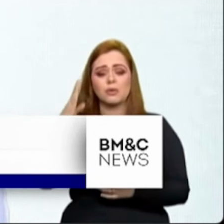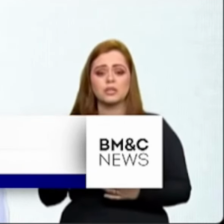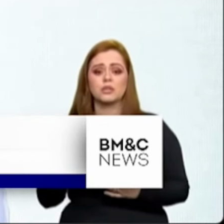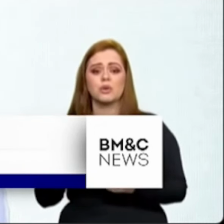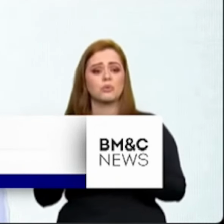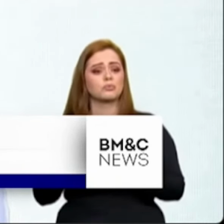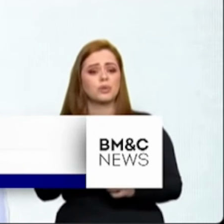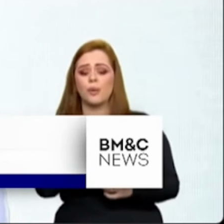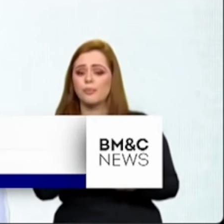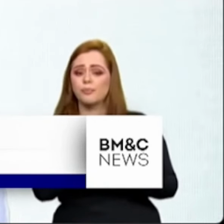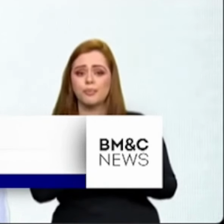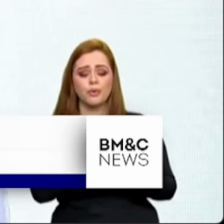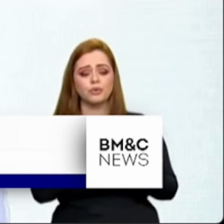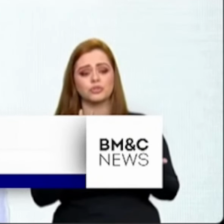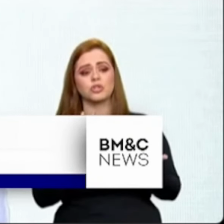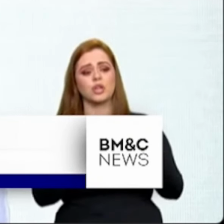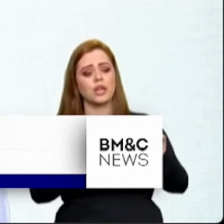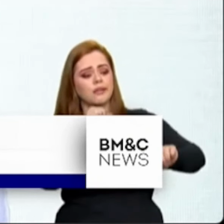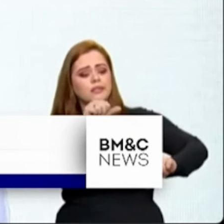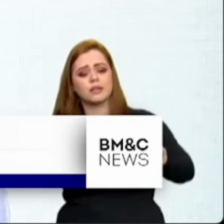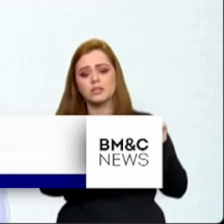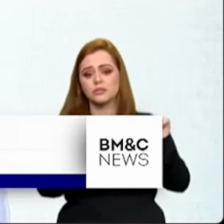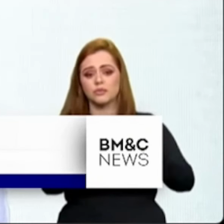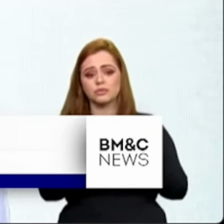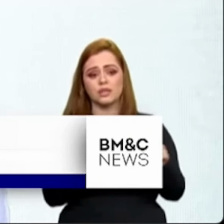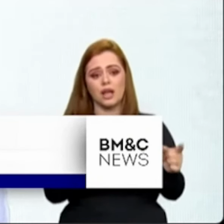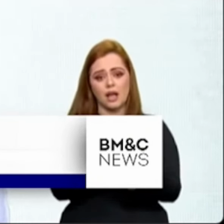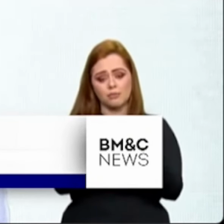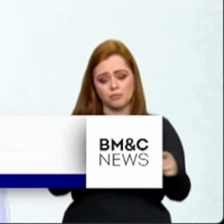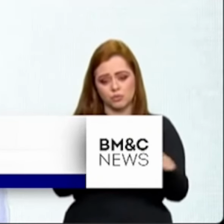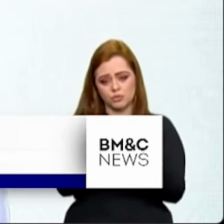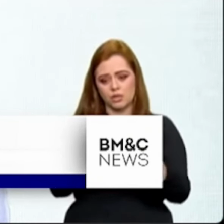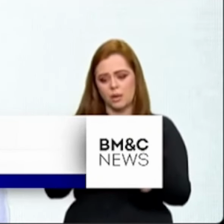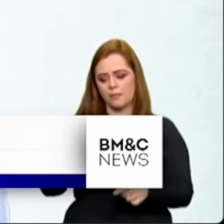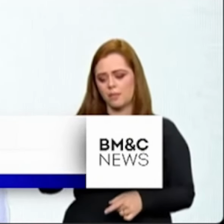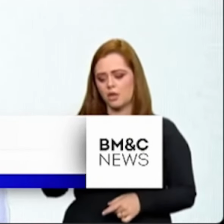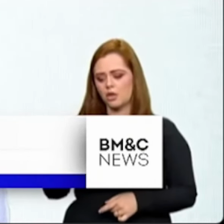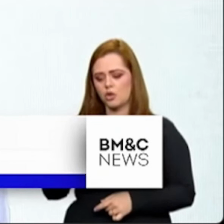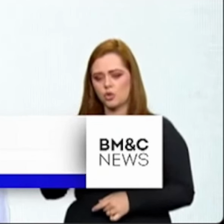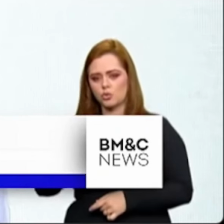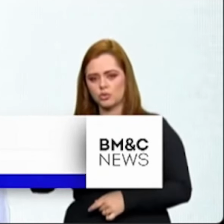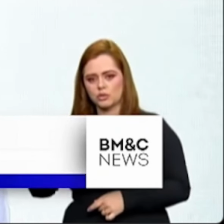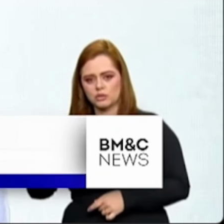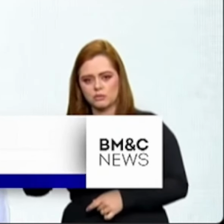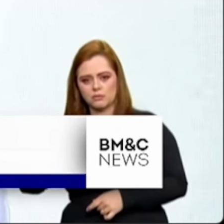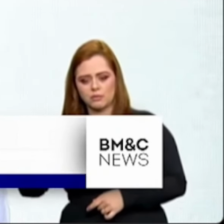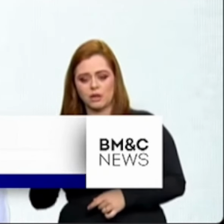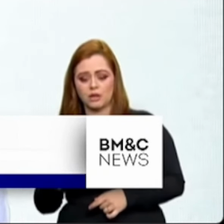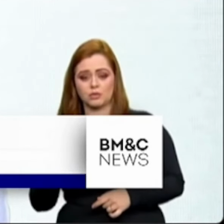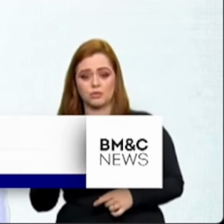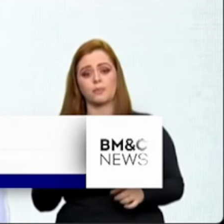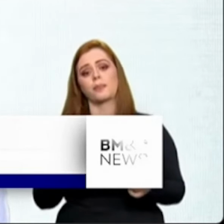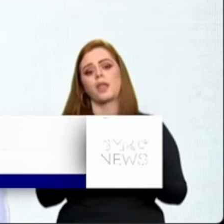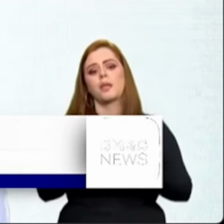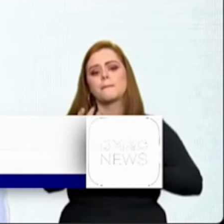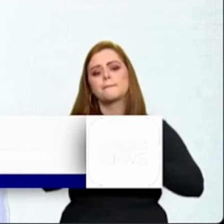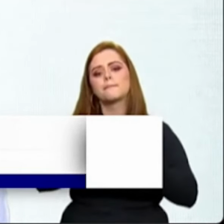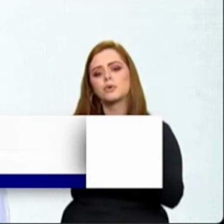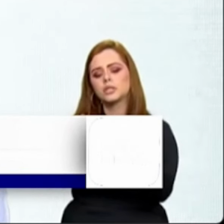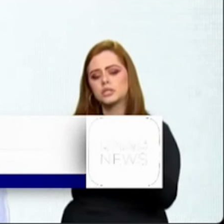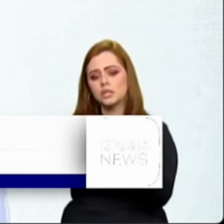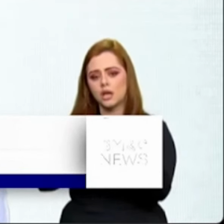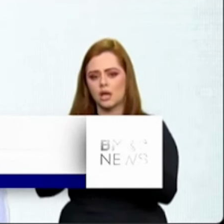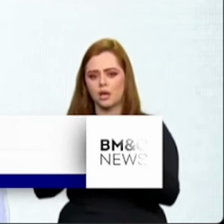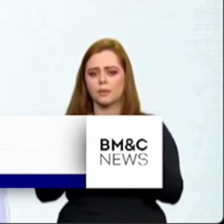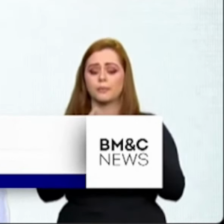para saber exatamente se estão sendo cumpridas essas metas e, acima de tudo, todos os ministros já se comprometeram, receberam pedidos da sociedade,